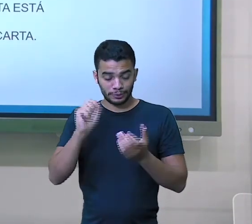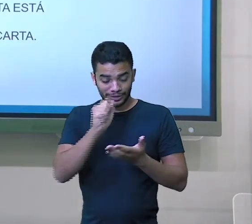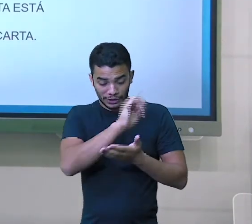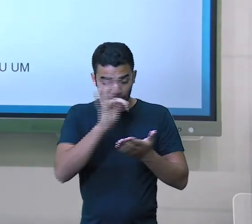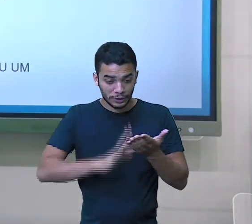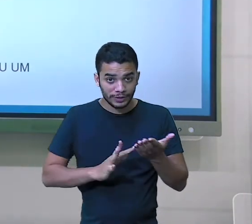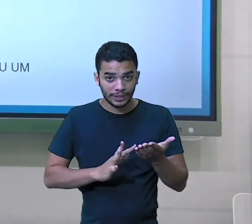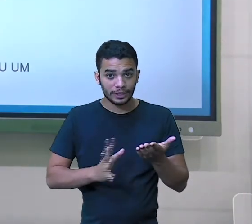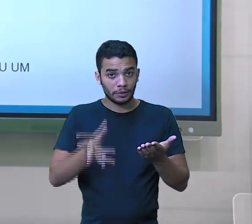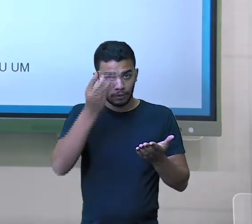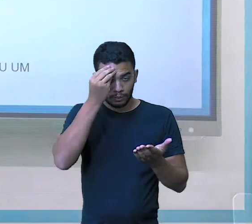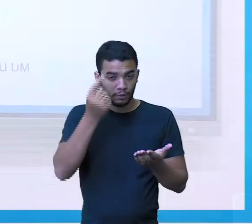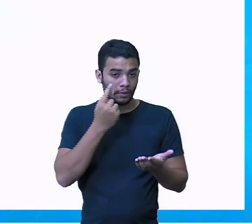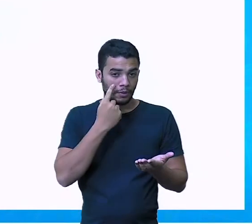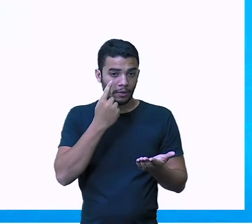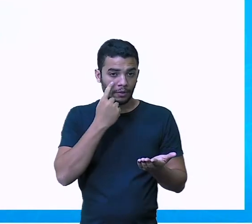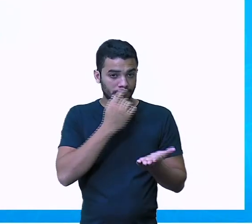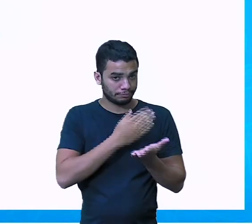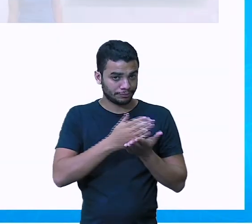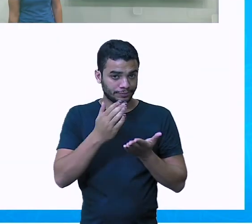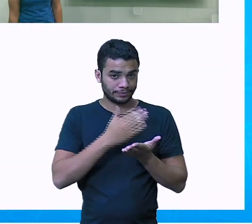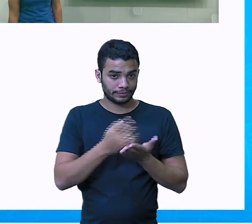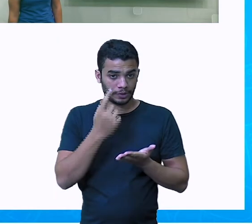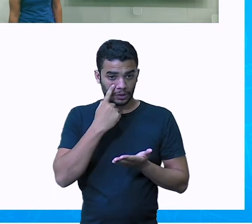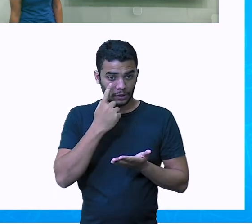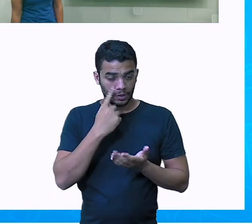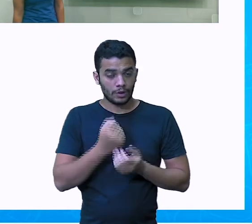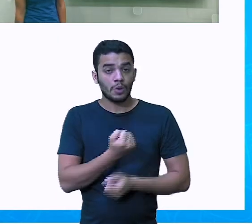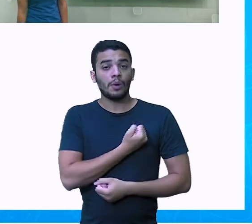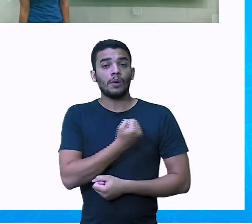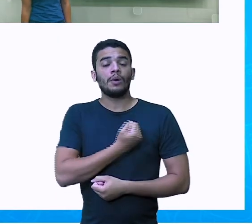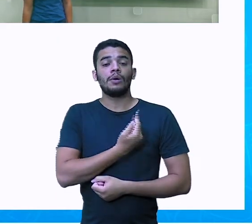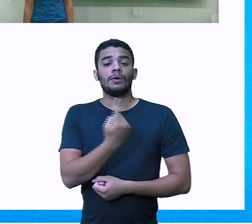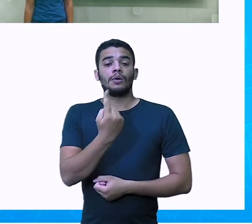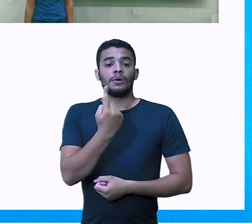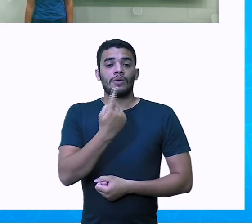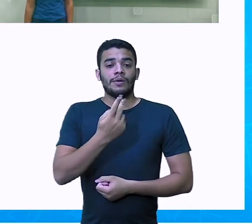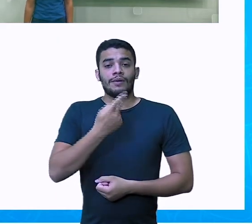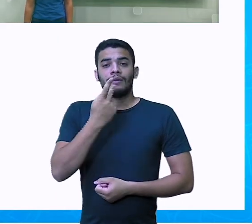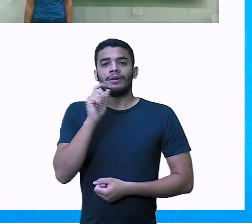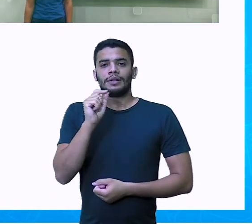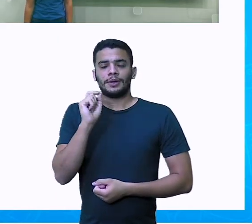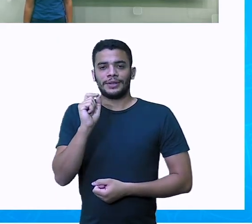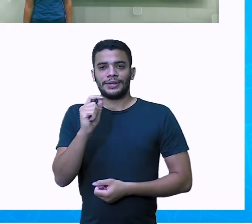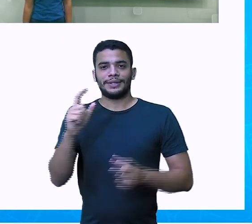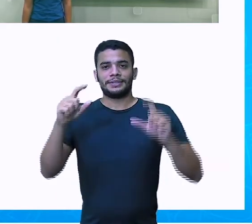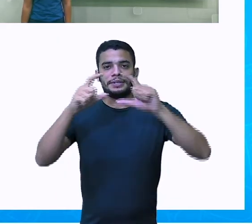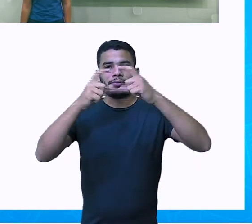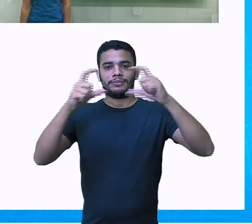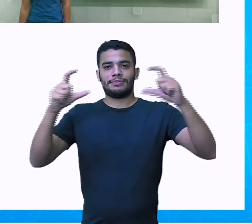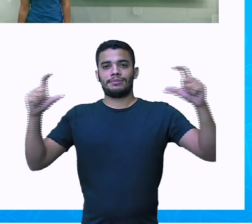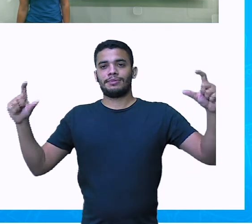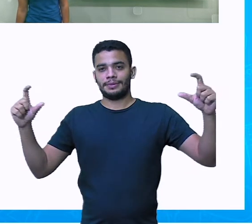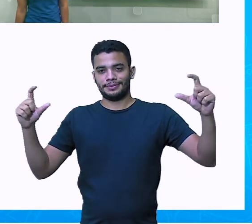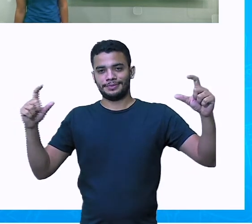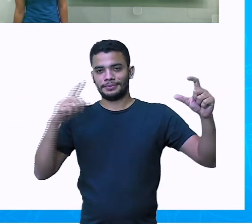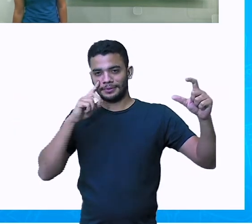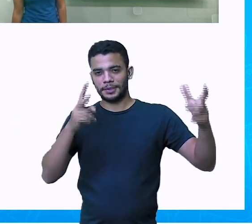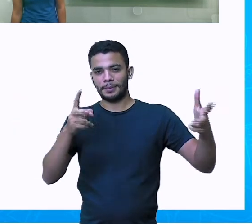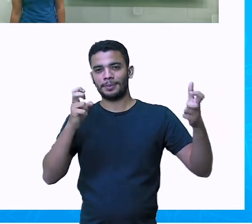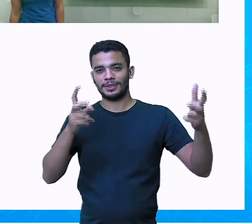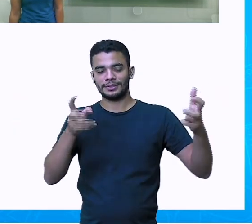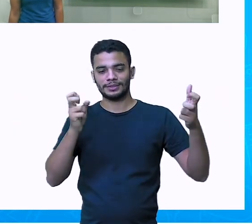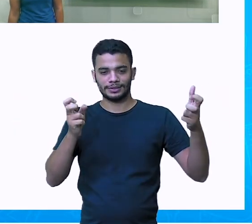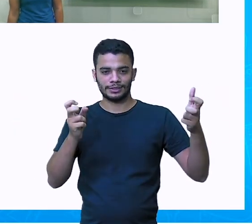dar início? Na atividade 1, eu trouxe aqui uma tirinha para vocês. Vamos ler